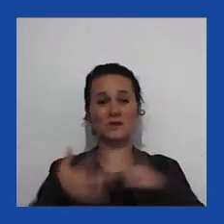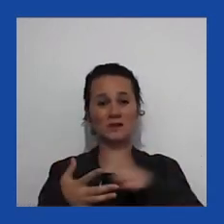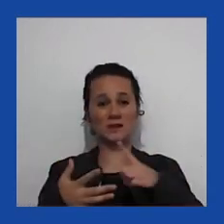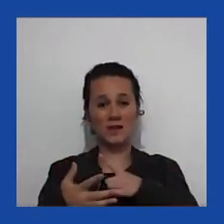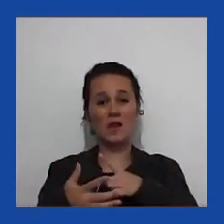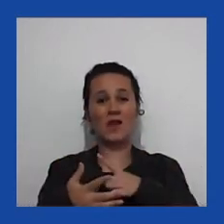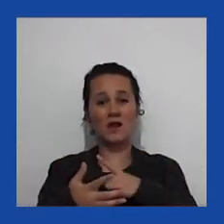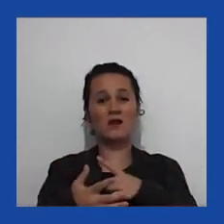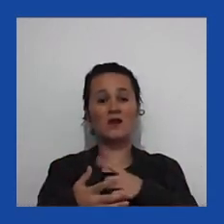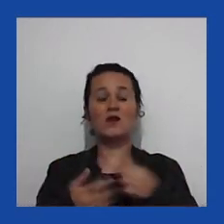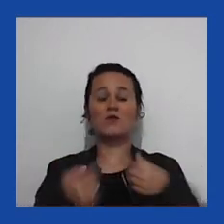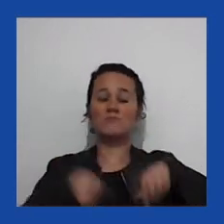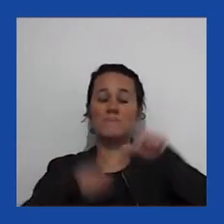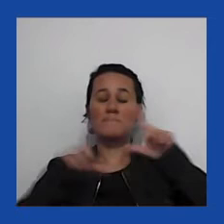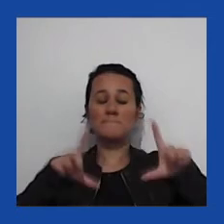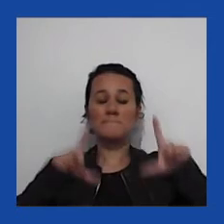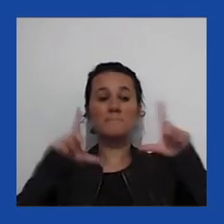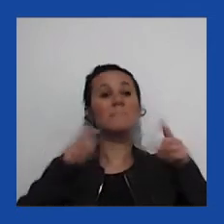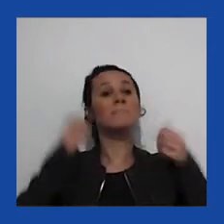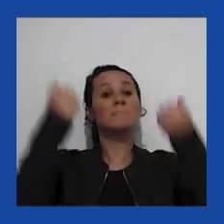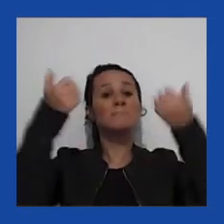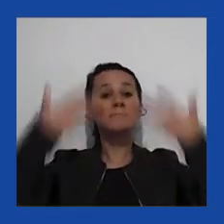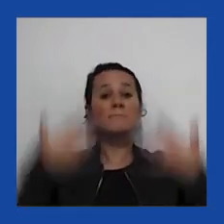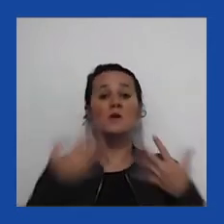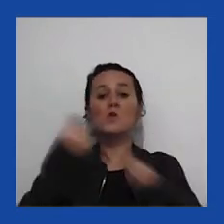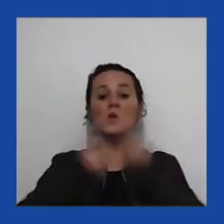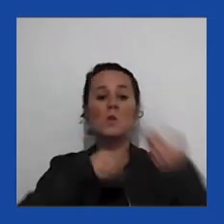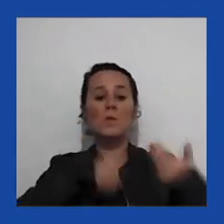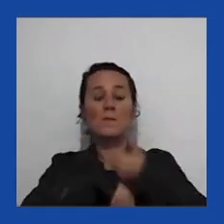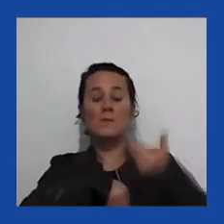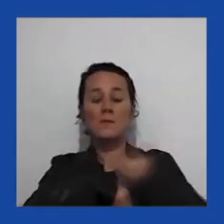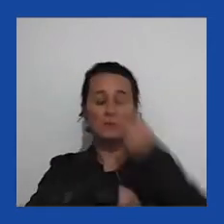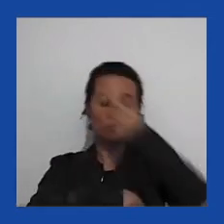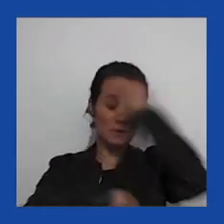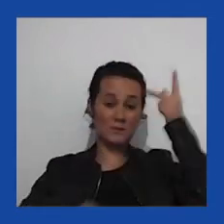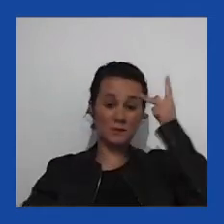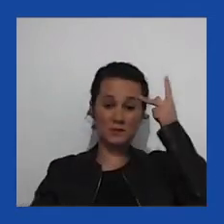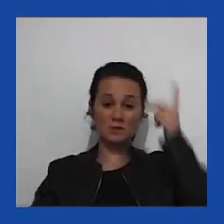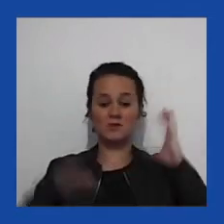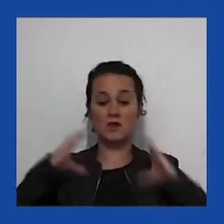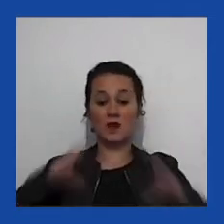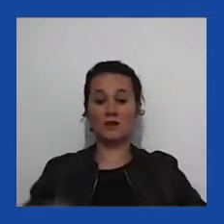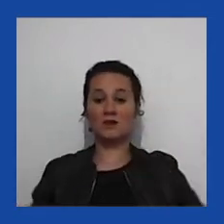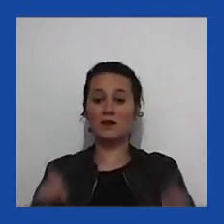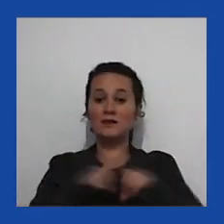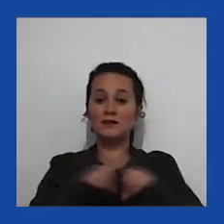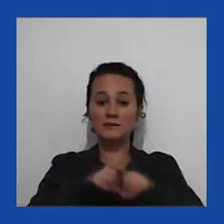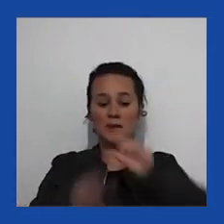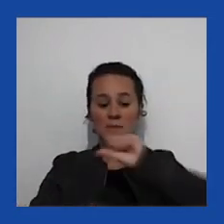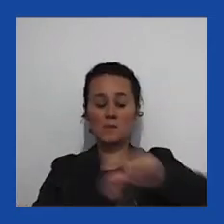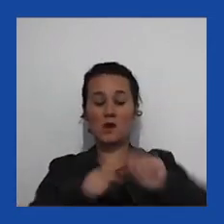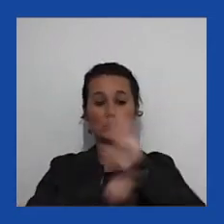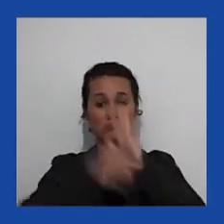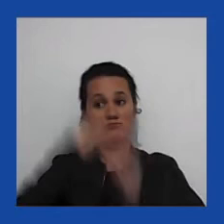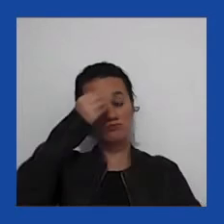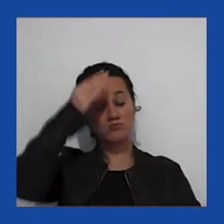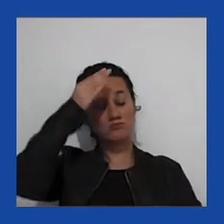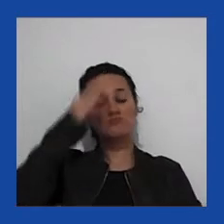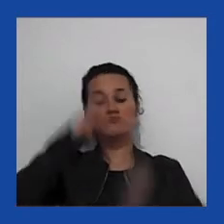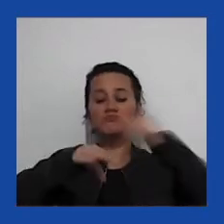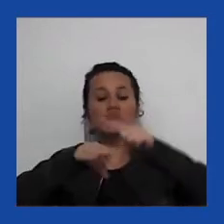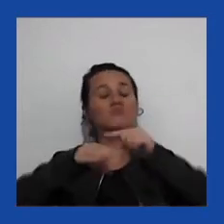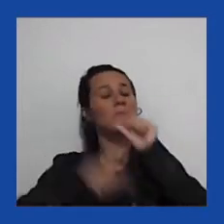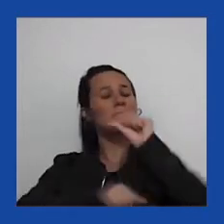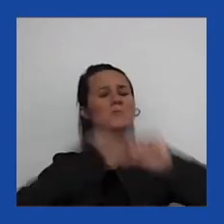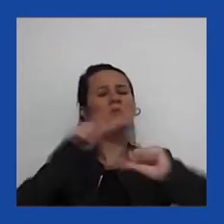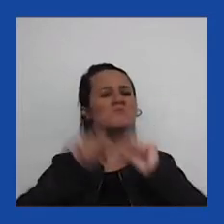nesse programa a gente visa ampliar a participação cidadã, transformando conhecimento em ação. Isso faz parte do